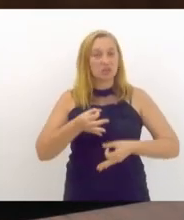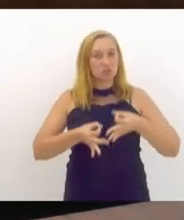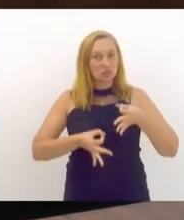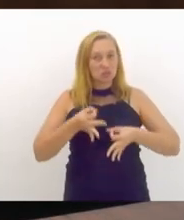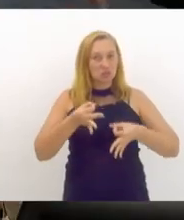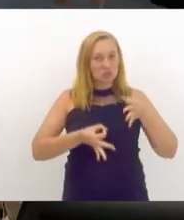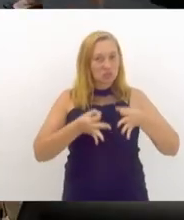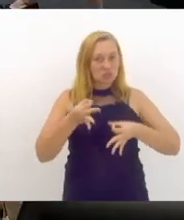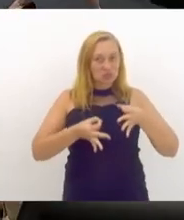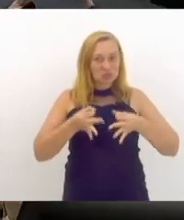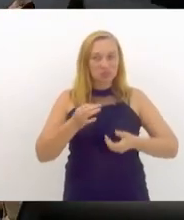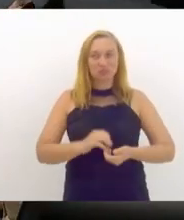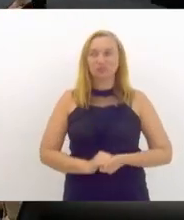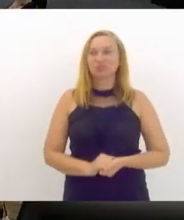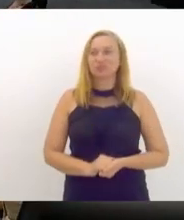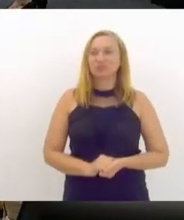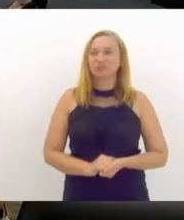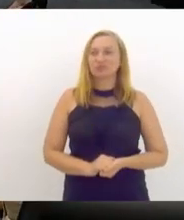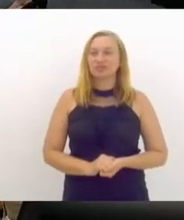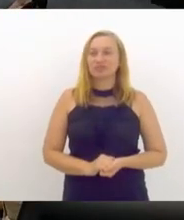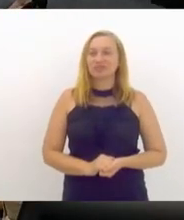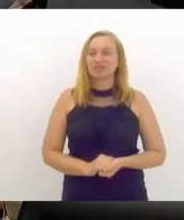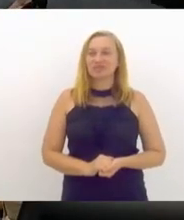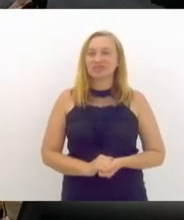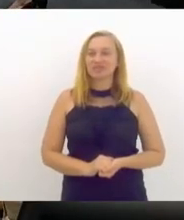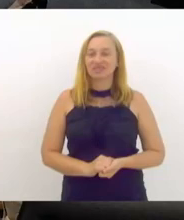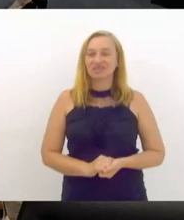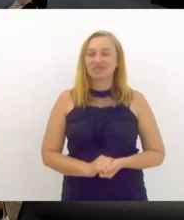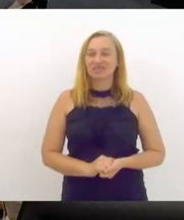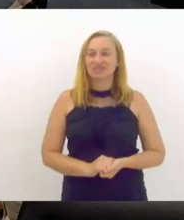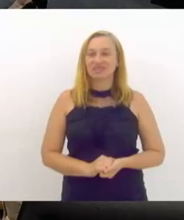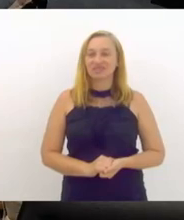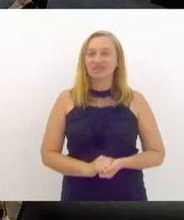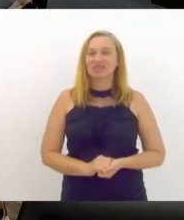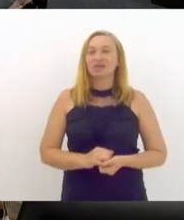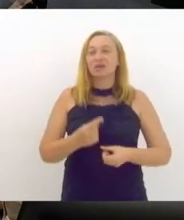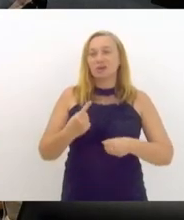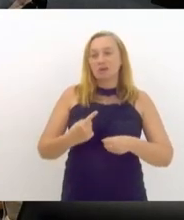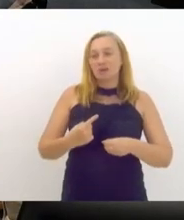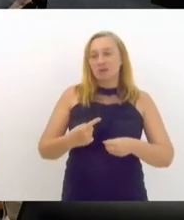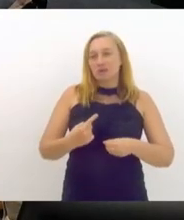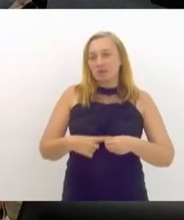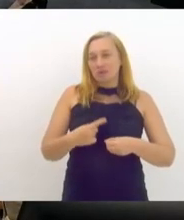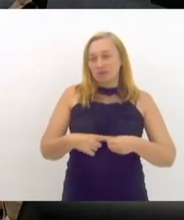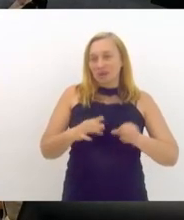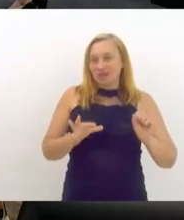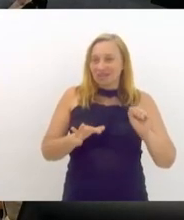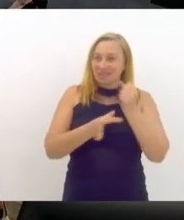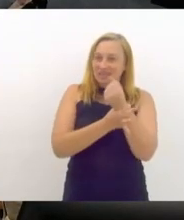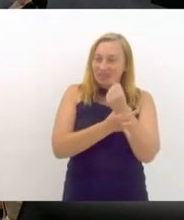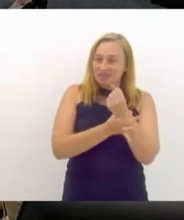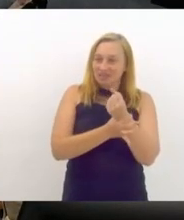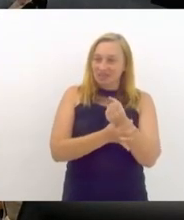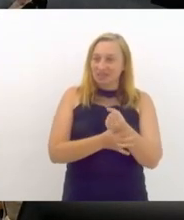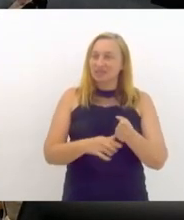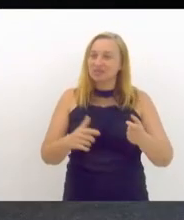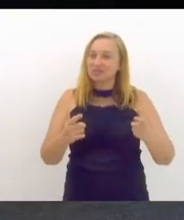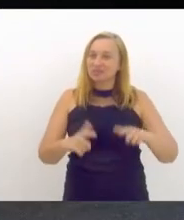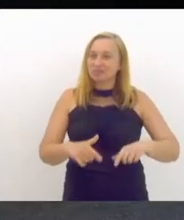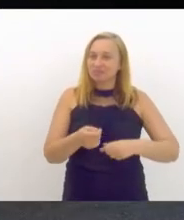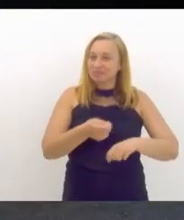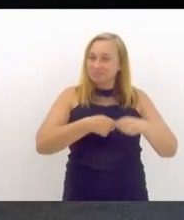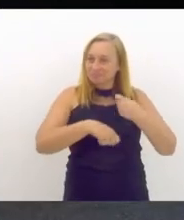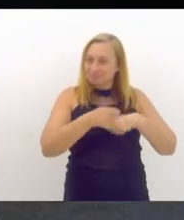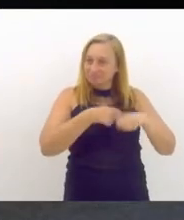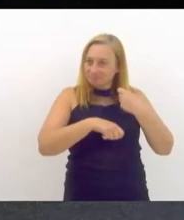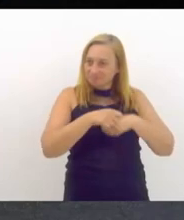que seja levado o bairro Seguro, né, para a região